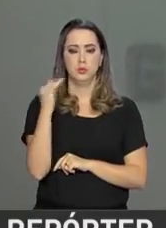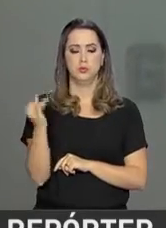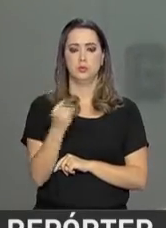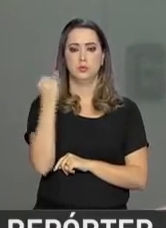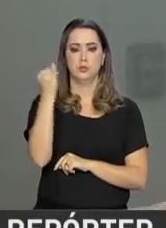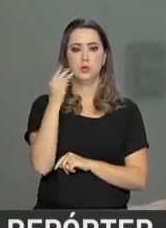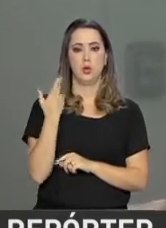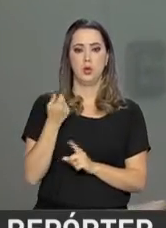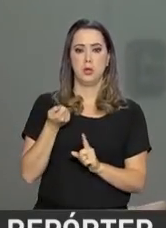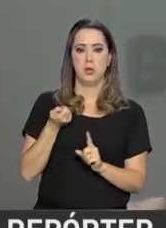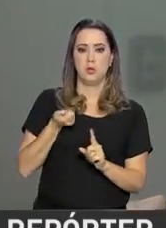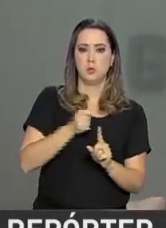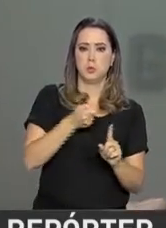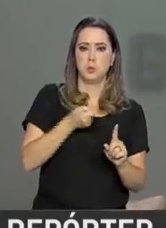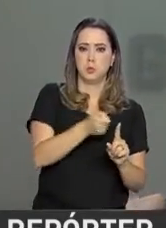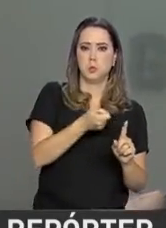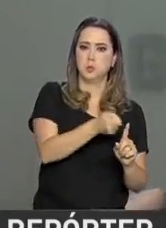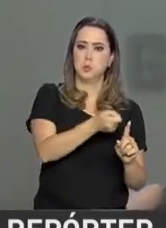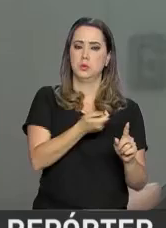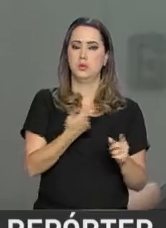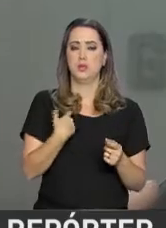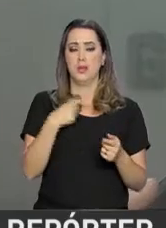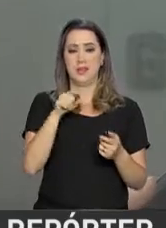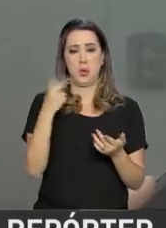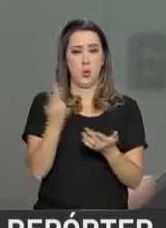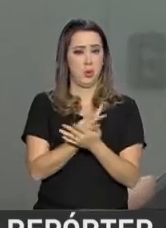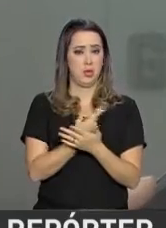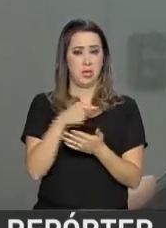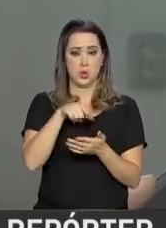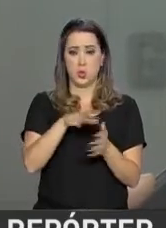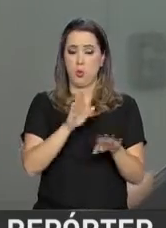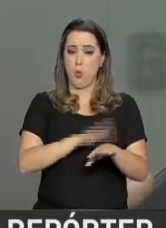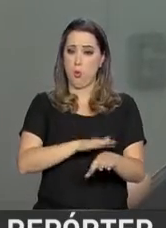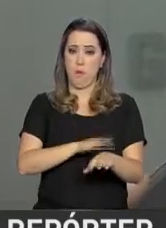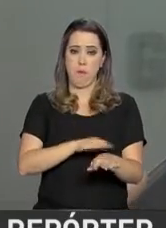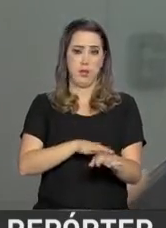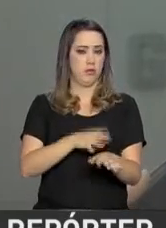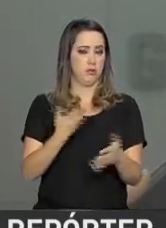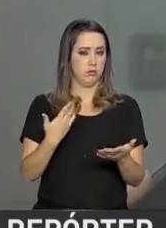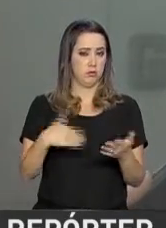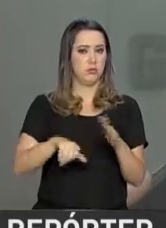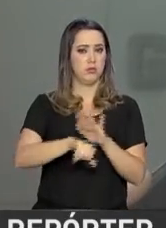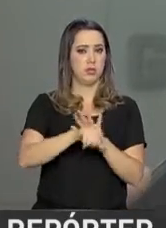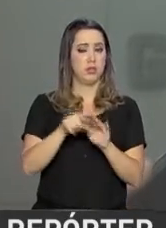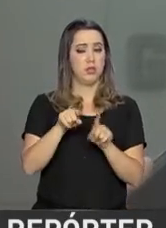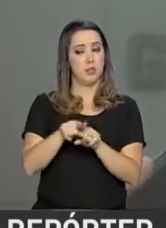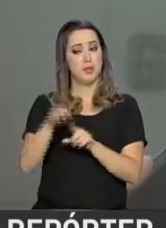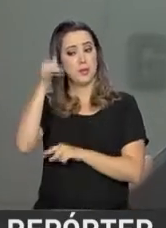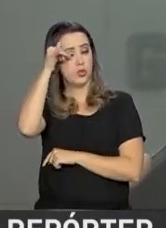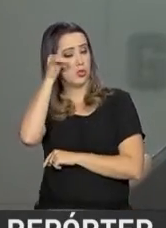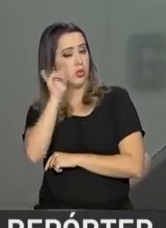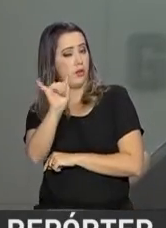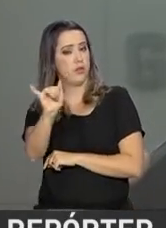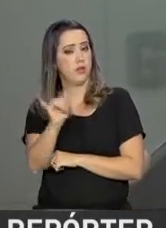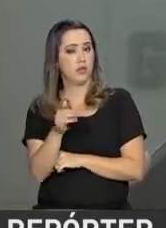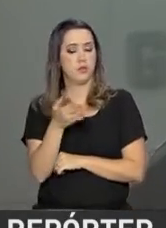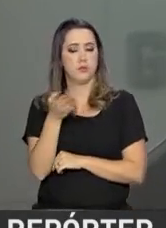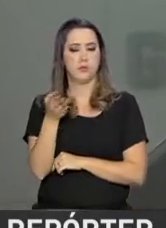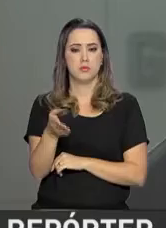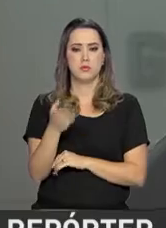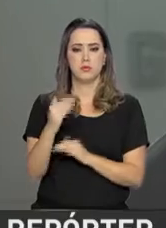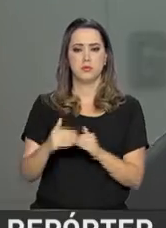repressiva se dá quando acontece o crime ou delito e aquela que é preventiva que é exatamente de evitar que